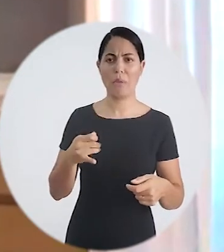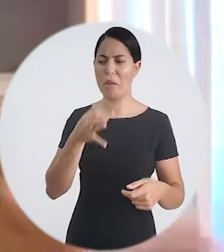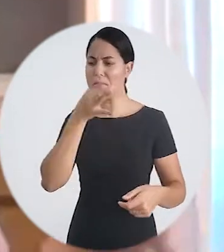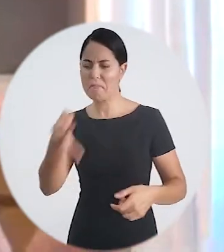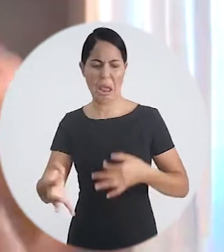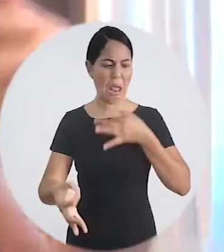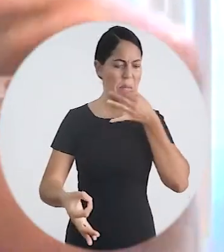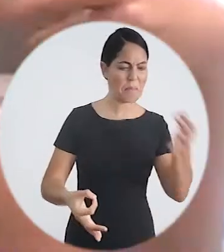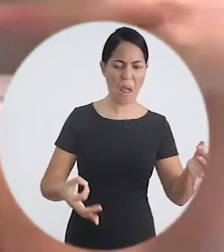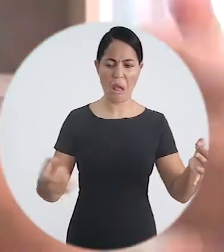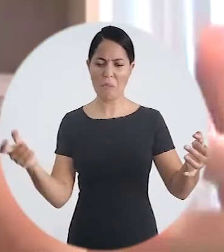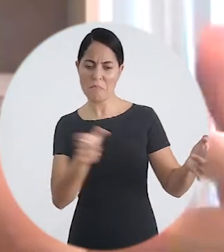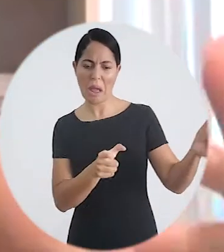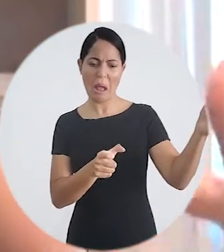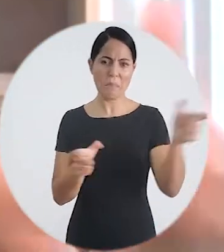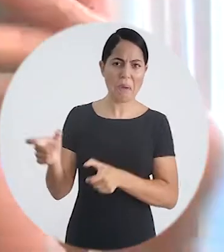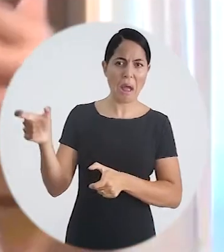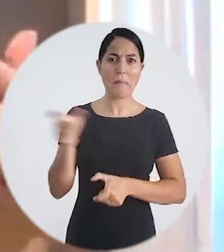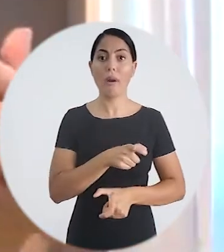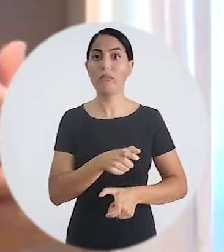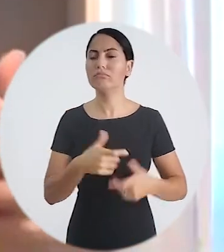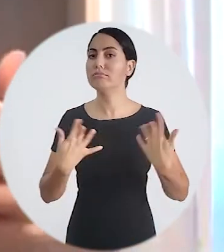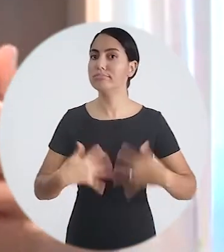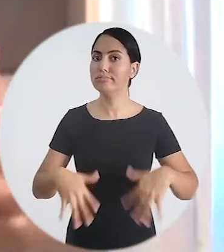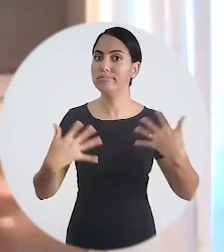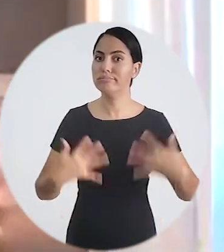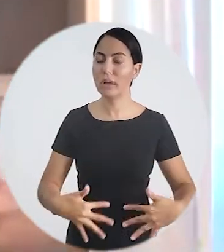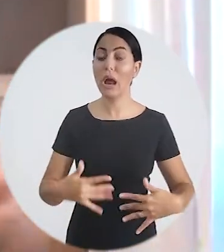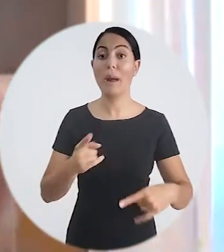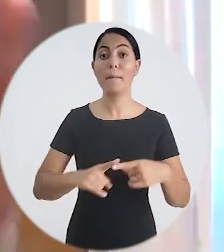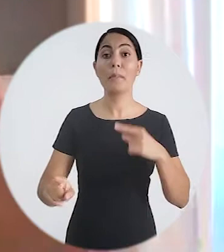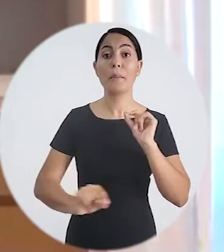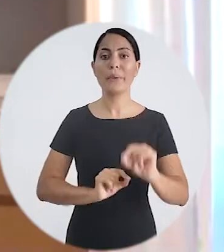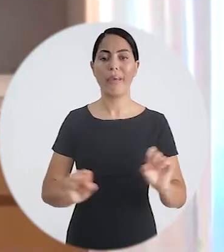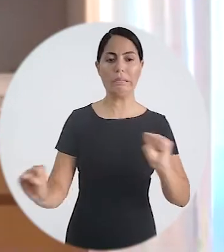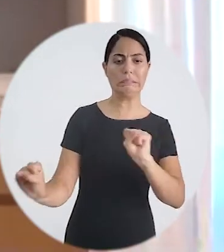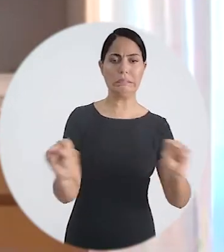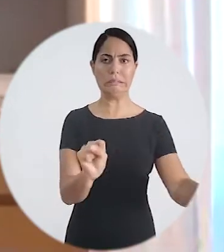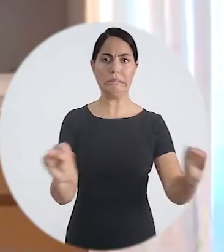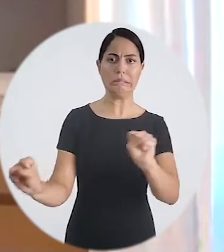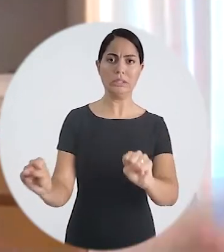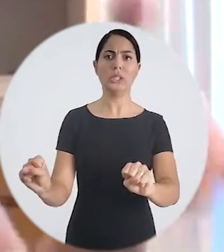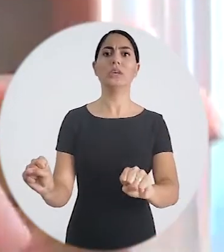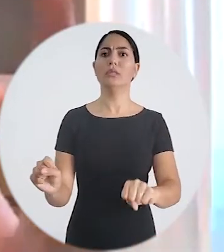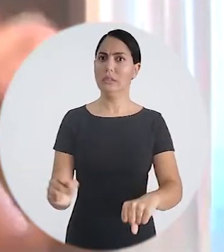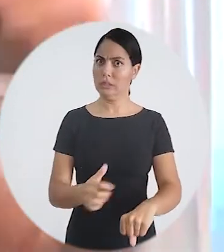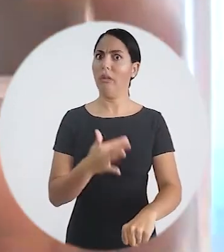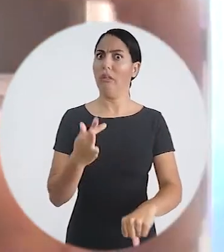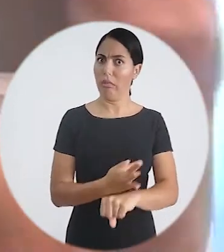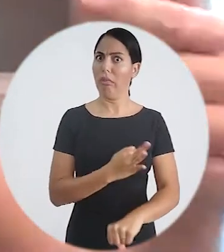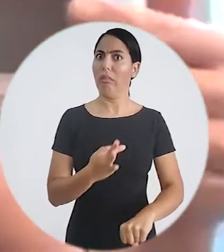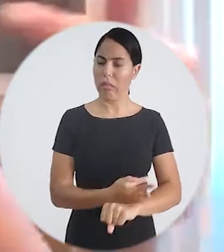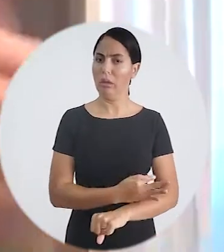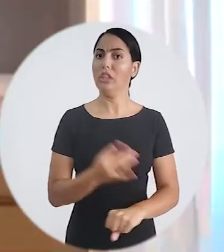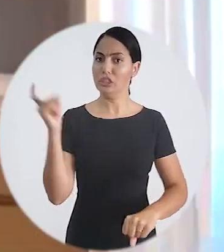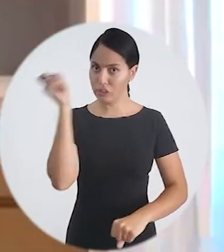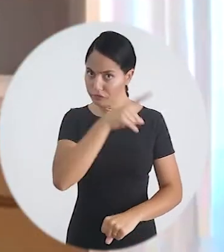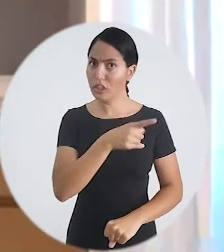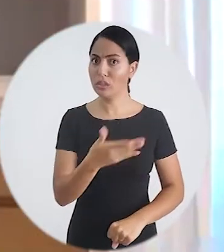reciprocamente, né? E essa desqualificação, ela só cria resistência, reatividade, né? Ela